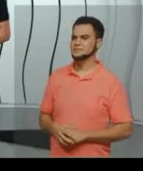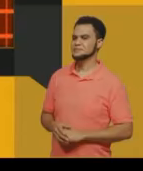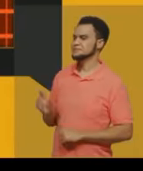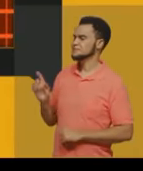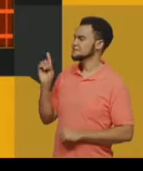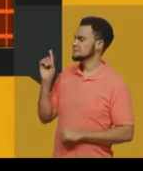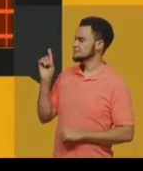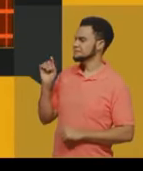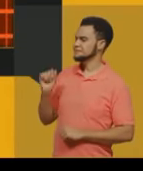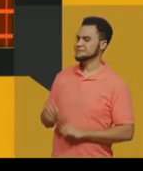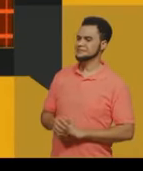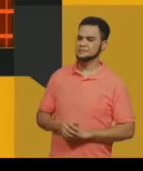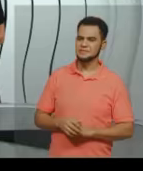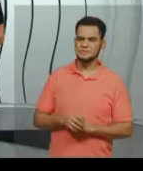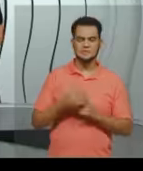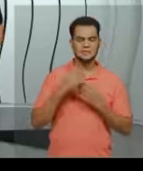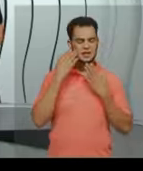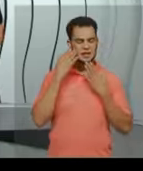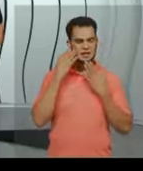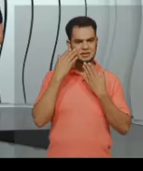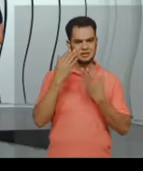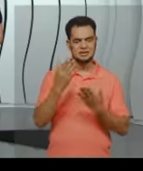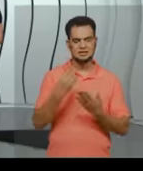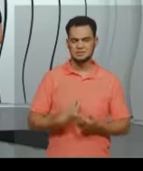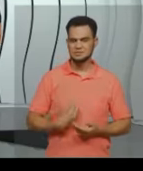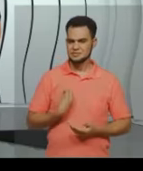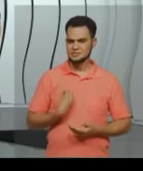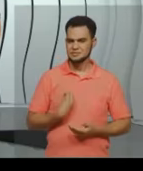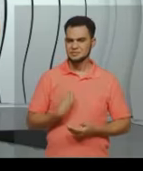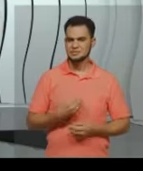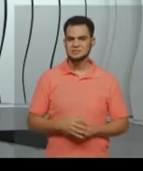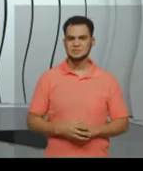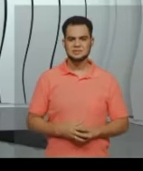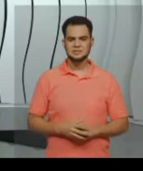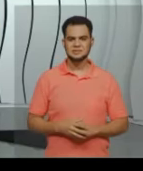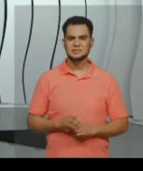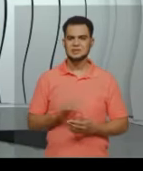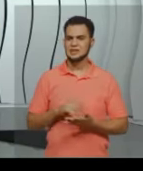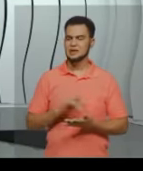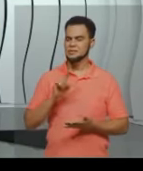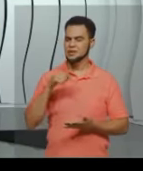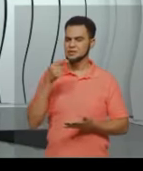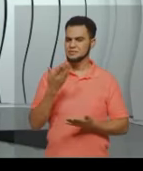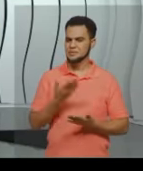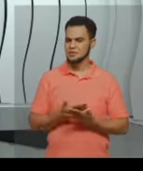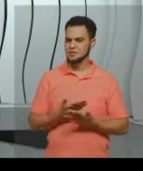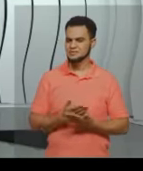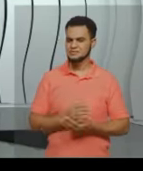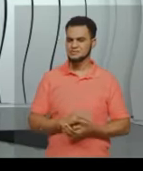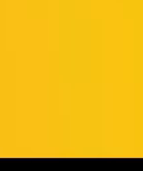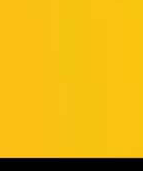thanks for watching one more time, and I hope to see you next class.